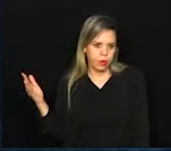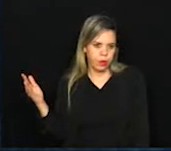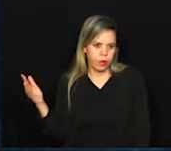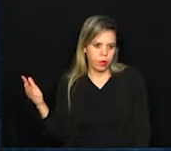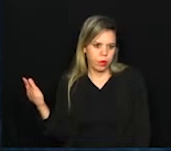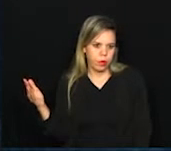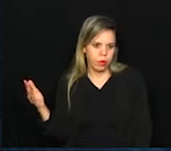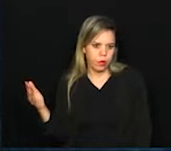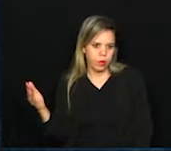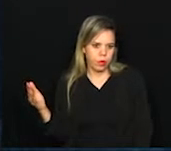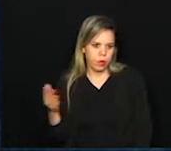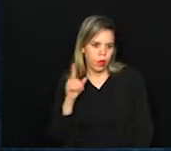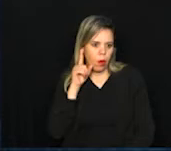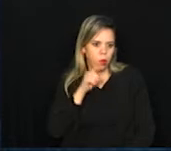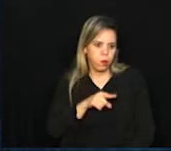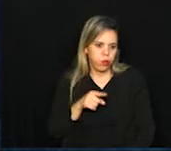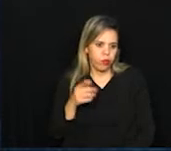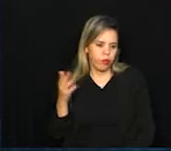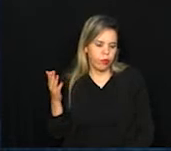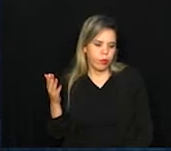28.379. Americana,